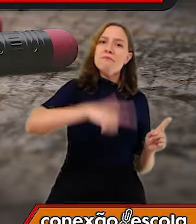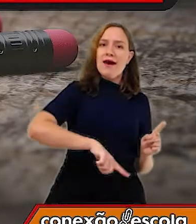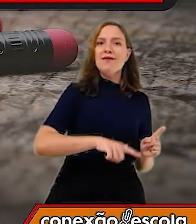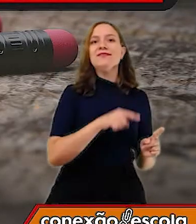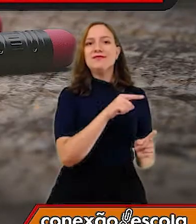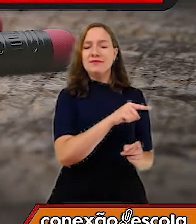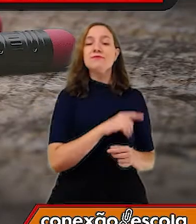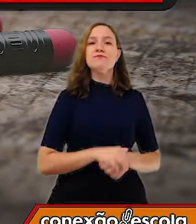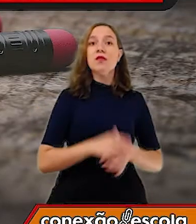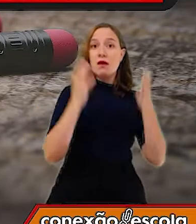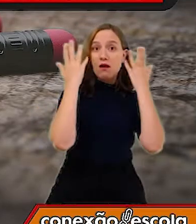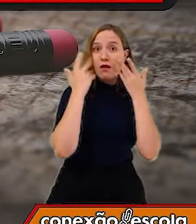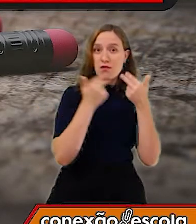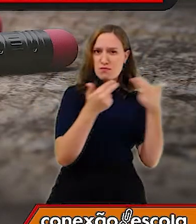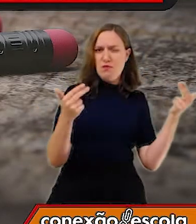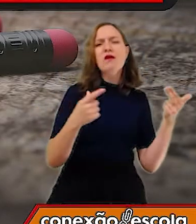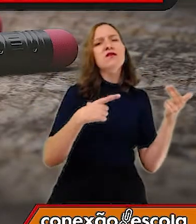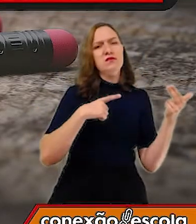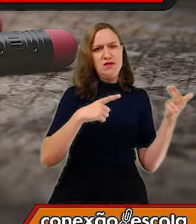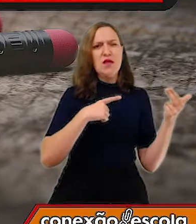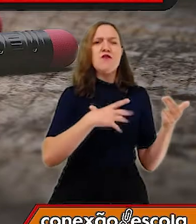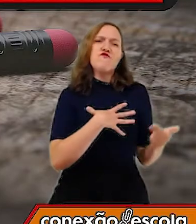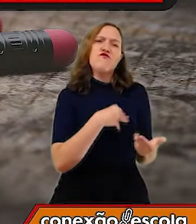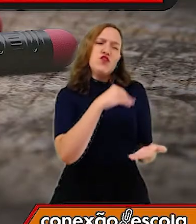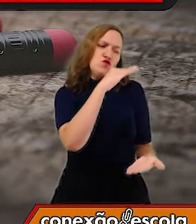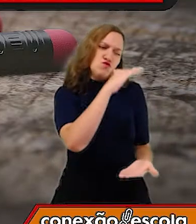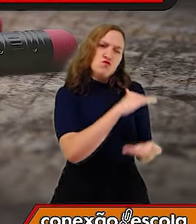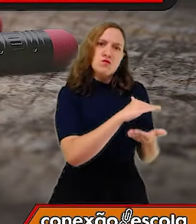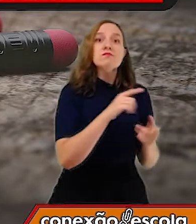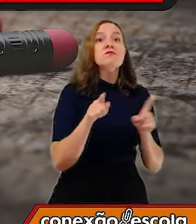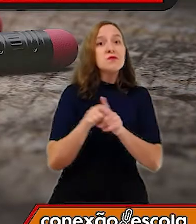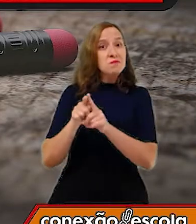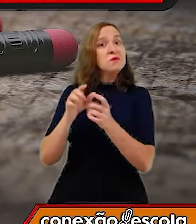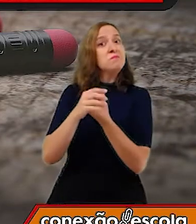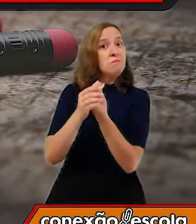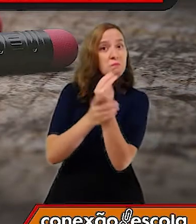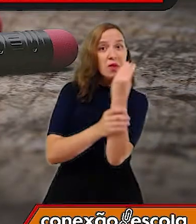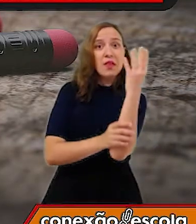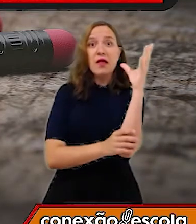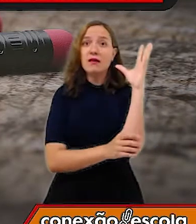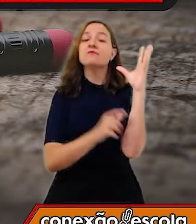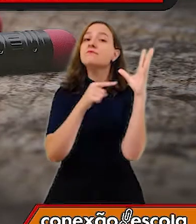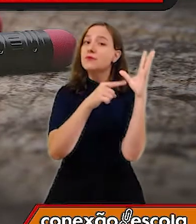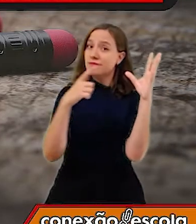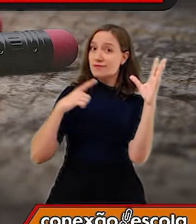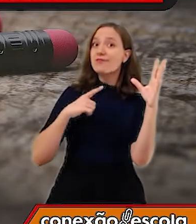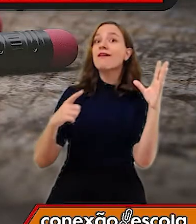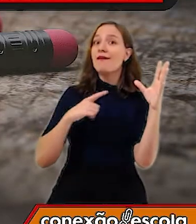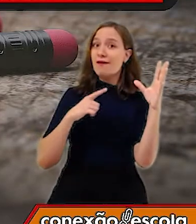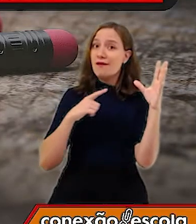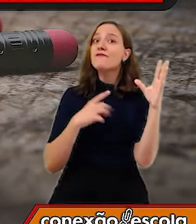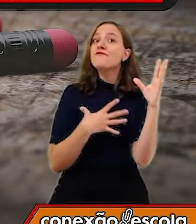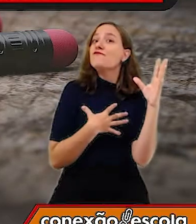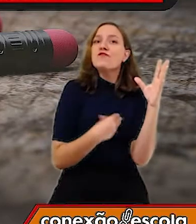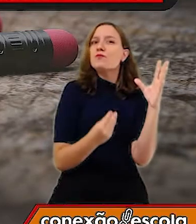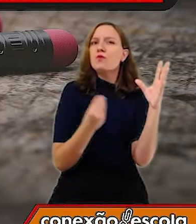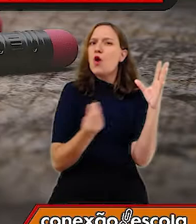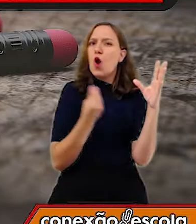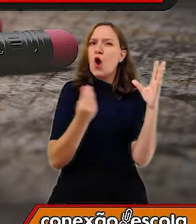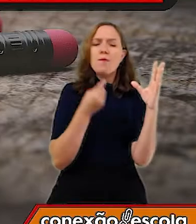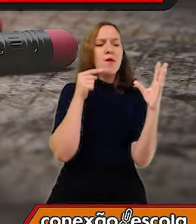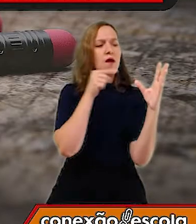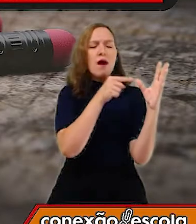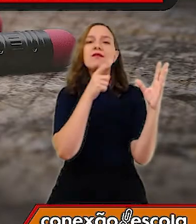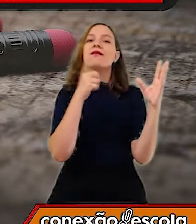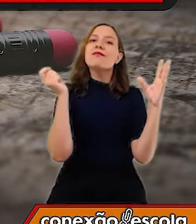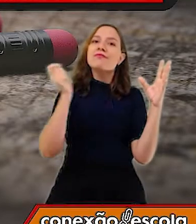eles reproduzem, né? Mas sabia que as plantas também se reproduzem? As plantas nascem a